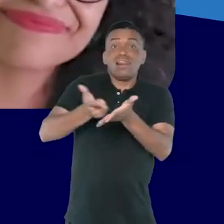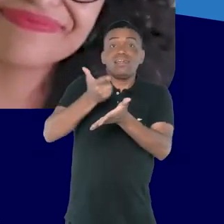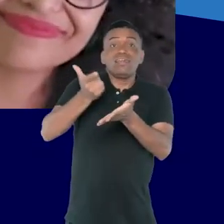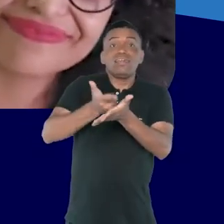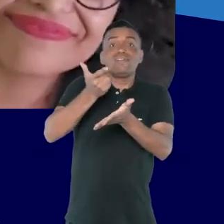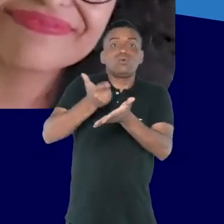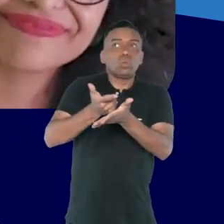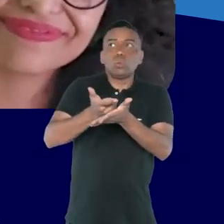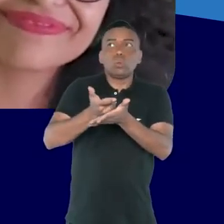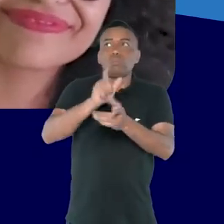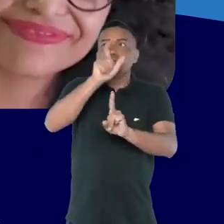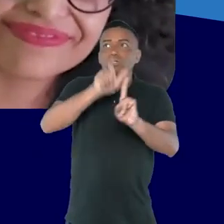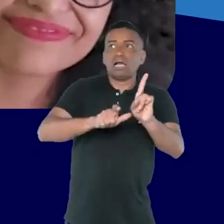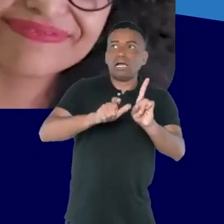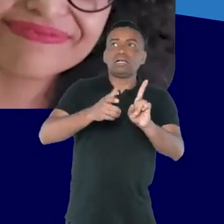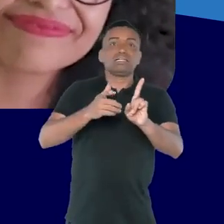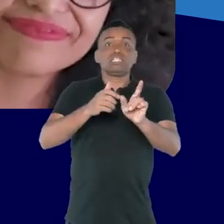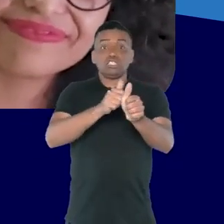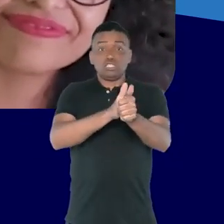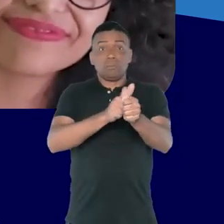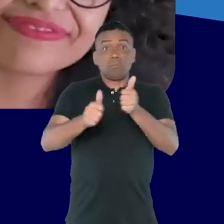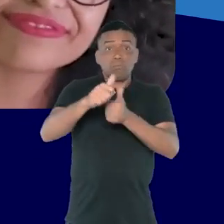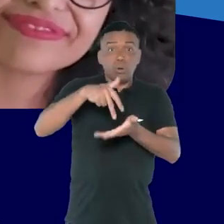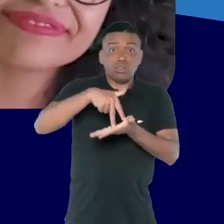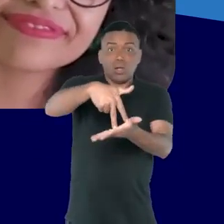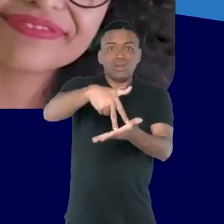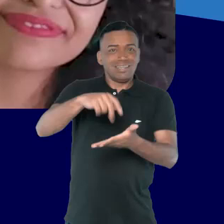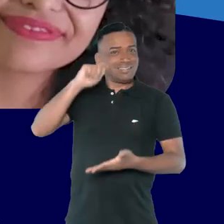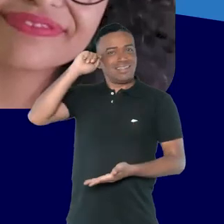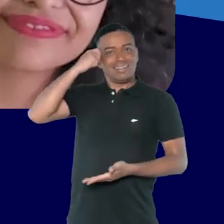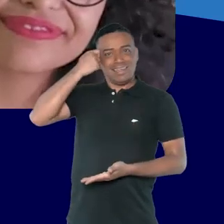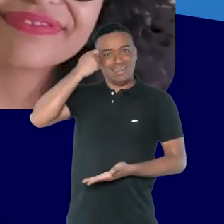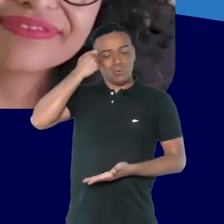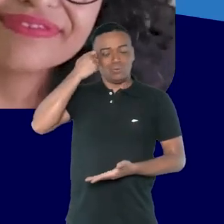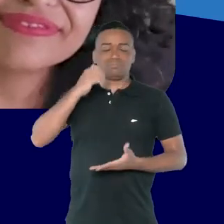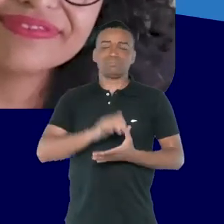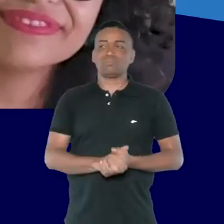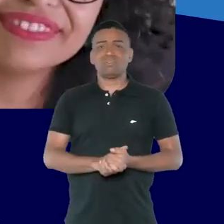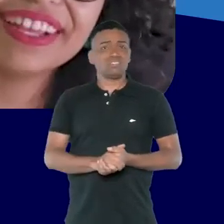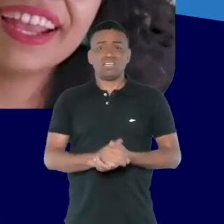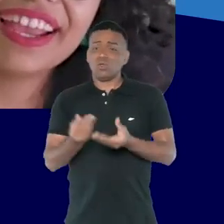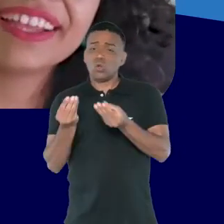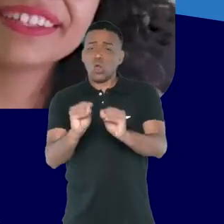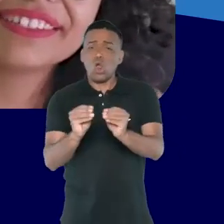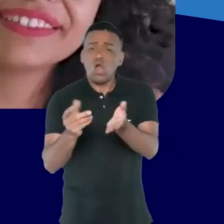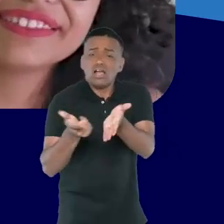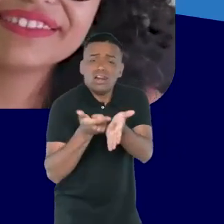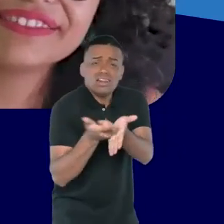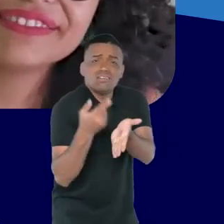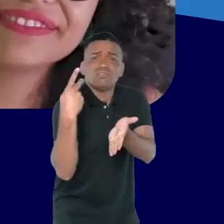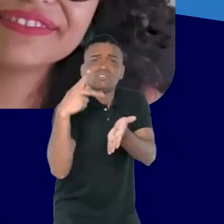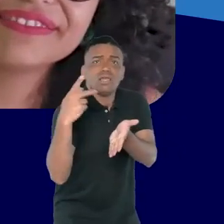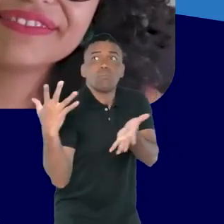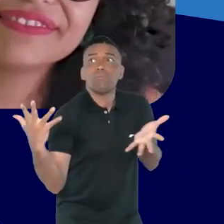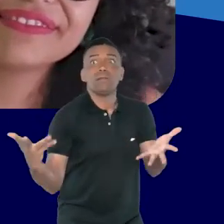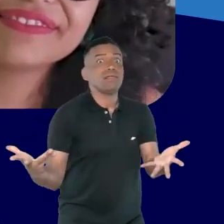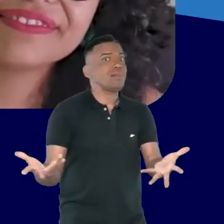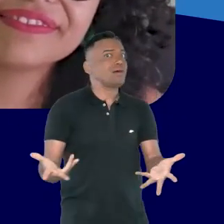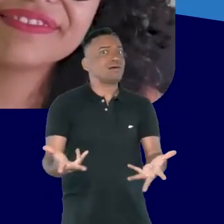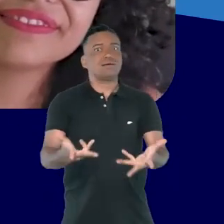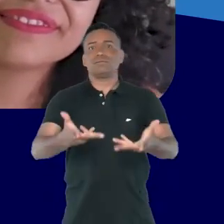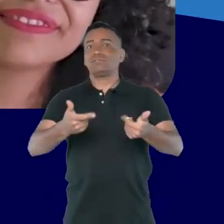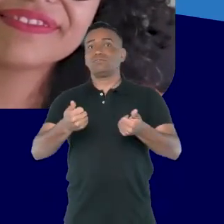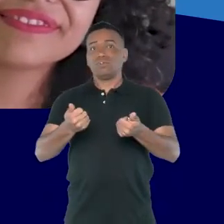encontrar uma literatura com personagens e com protagonistas negros, né? Que assim, você traz de uma